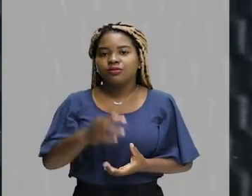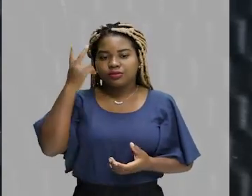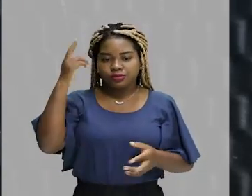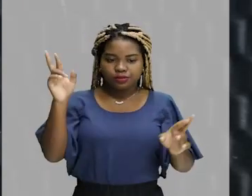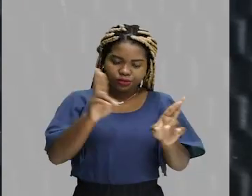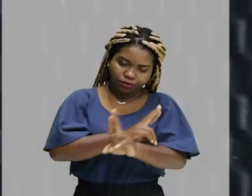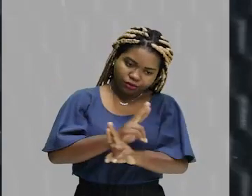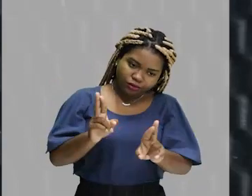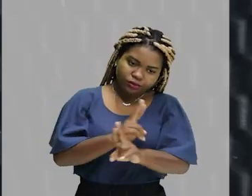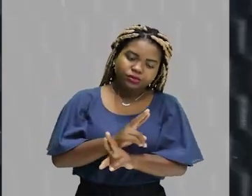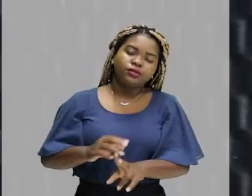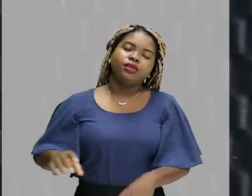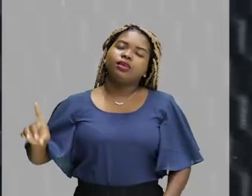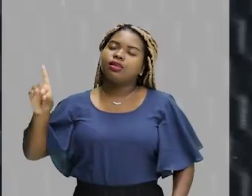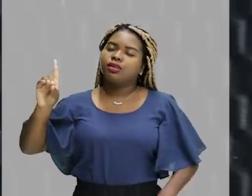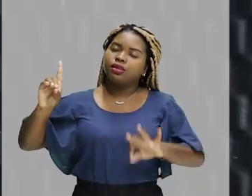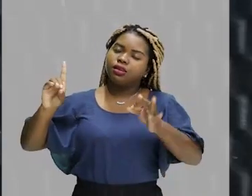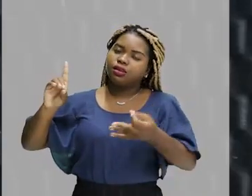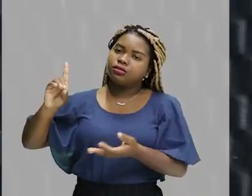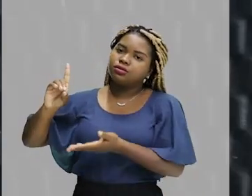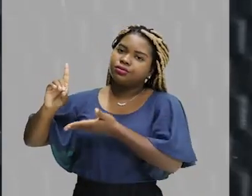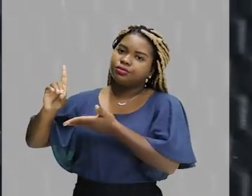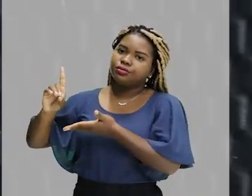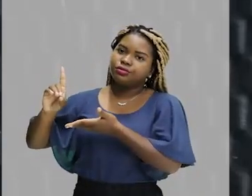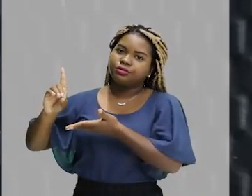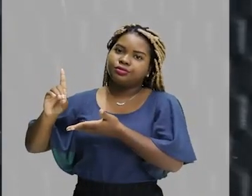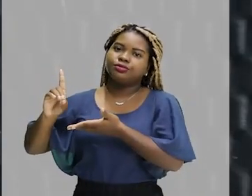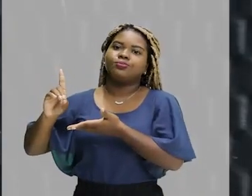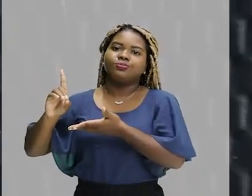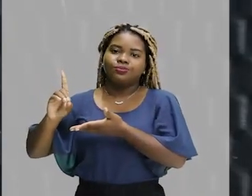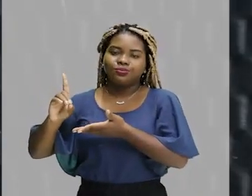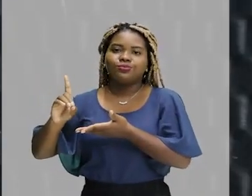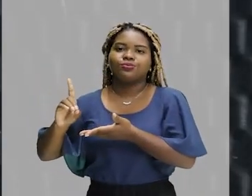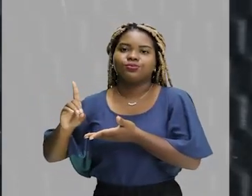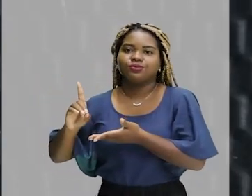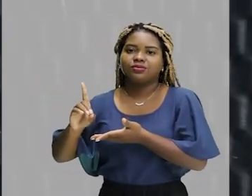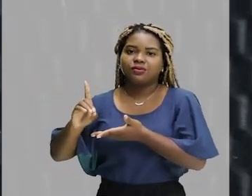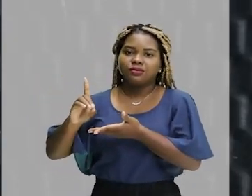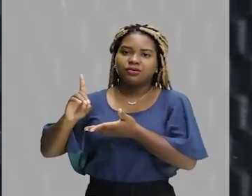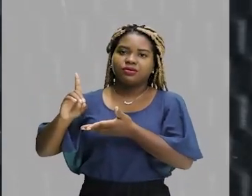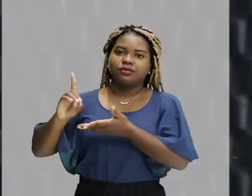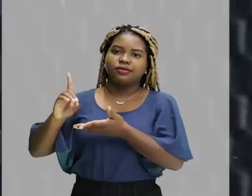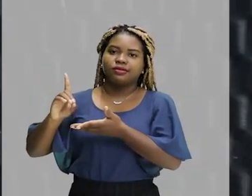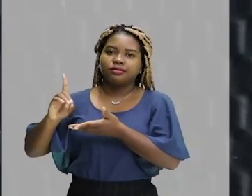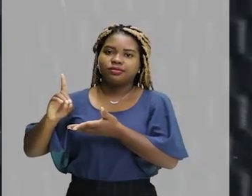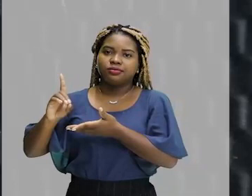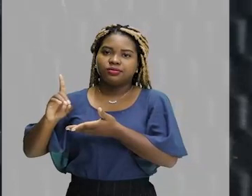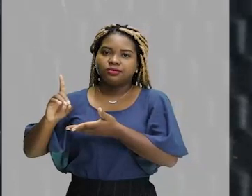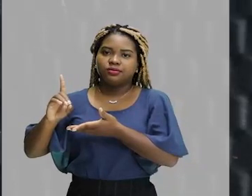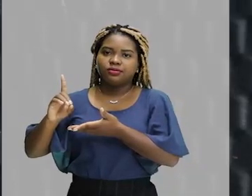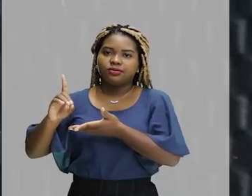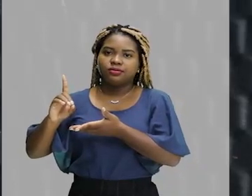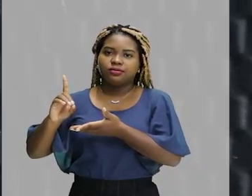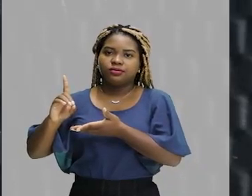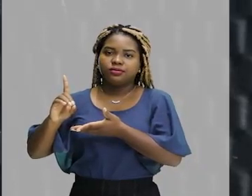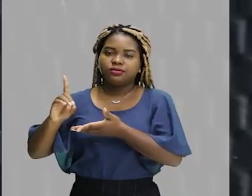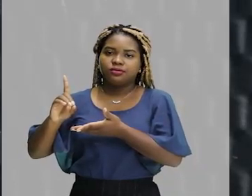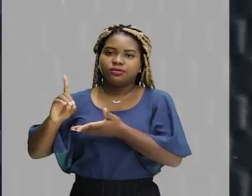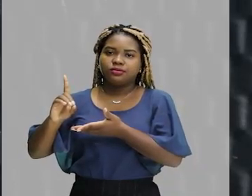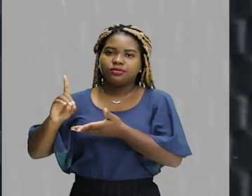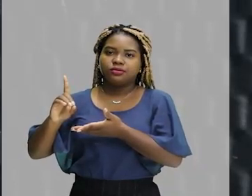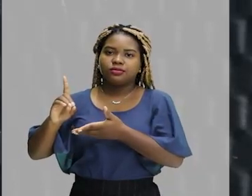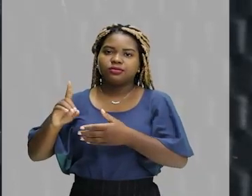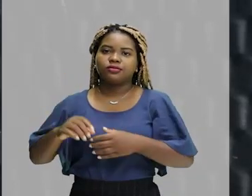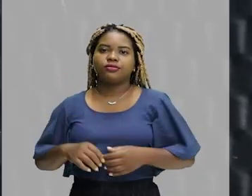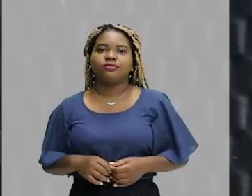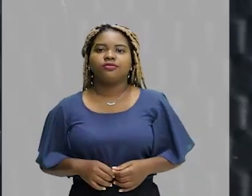historicamente dentro da história, nós vamos marcar aqui a letra D de dado, que preenche ali, tá, o nosso espaço com